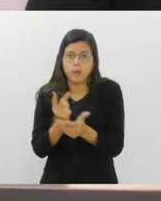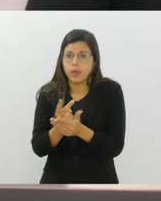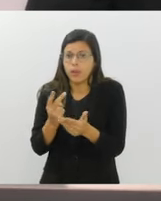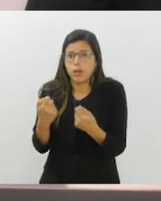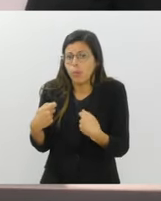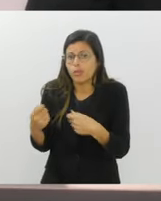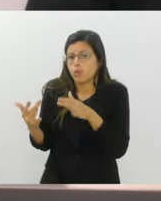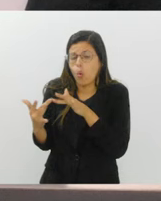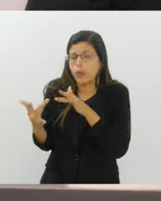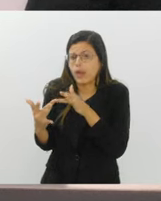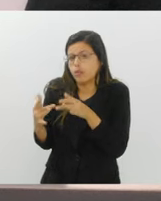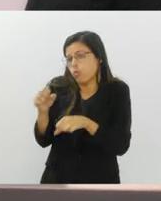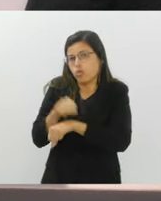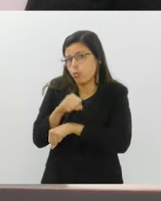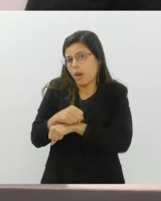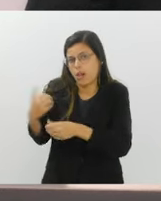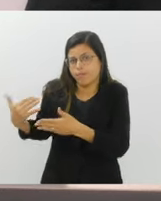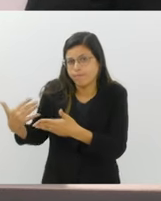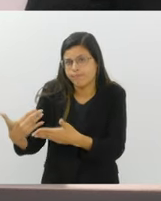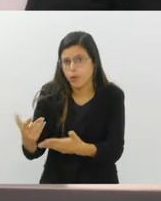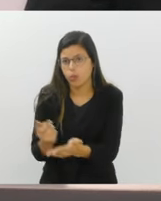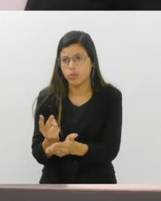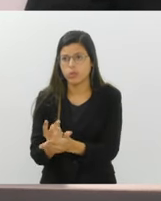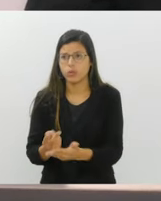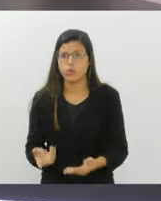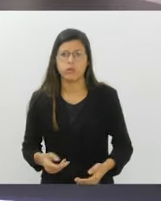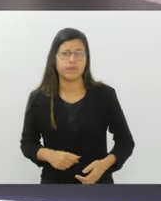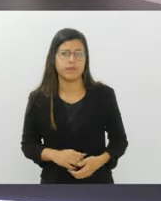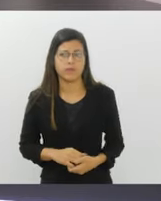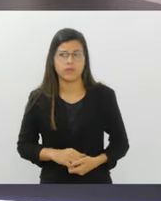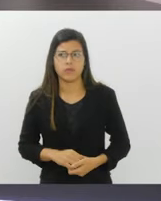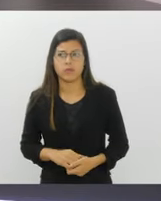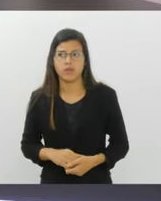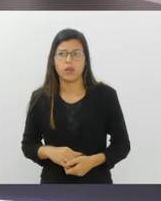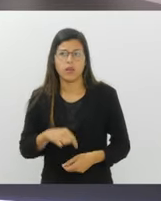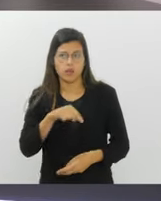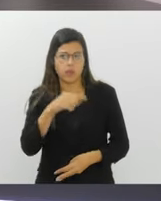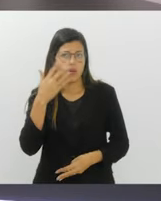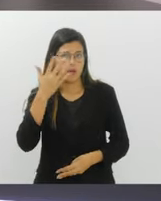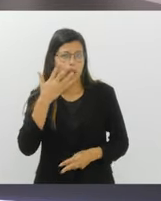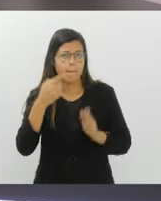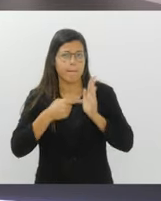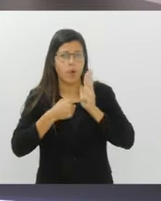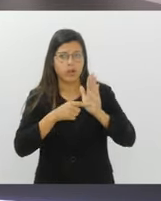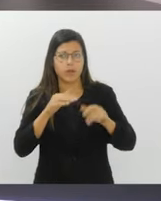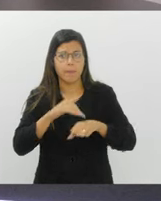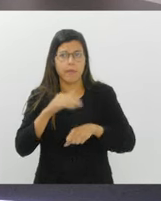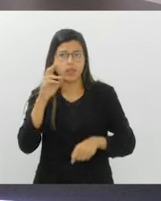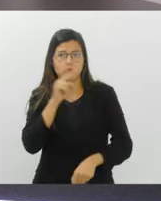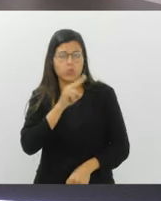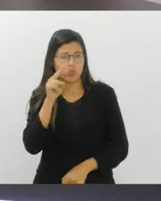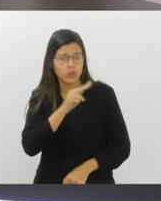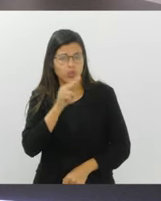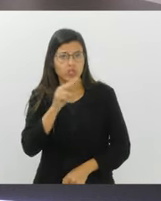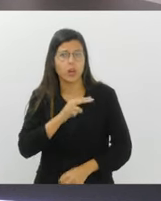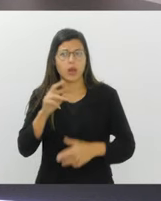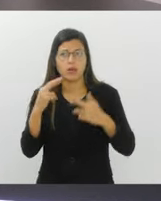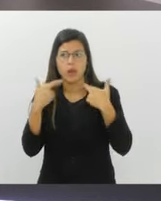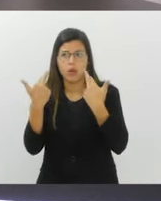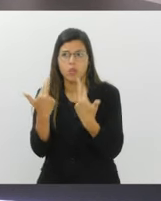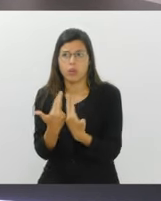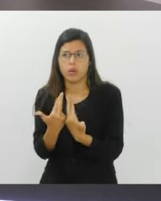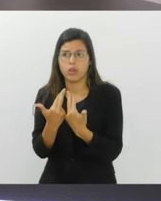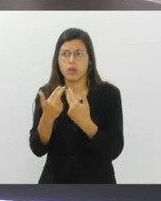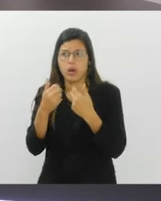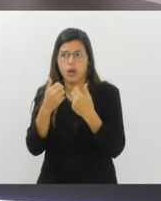hoje. Então, diante da sua fala, fica ainda mais urgente a reunião, né, e a audiência que eu havia